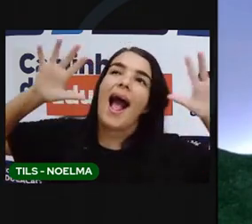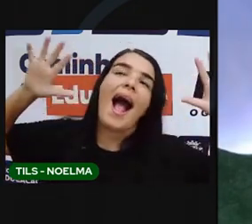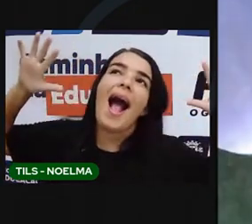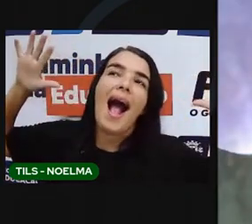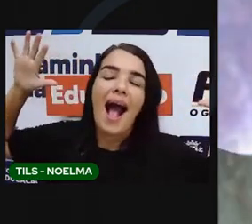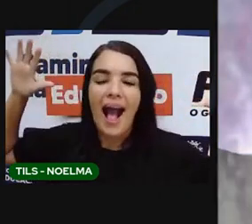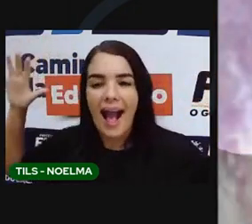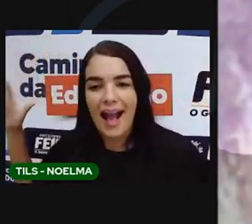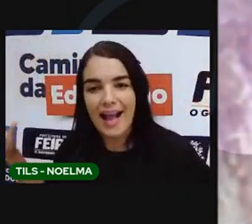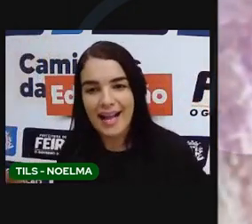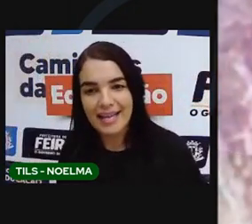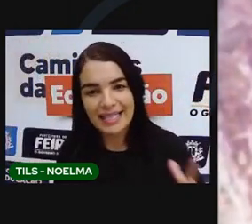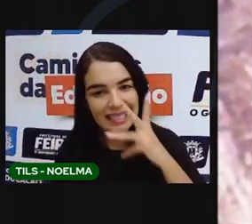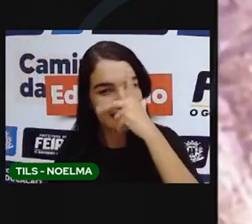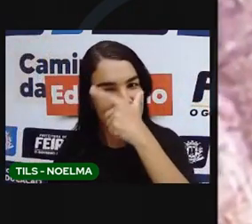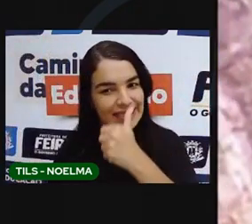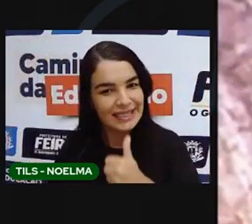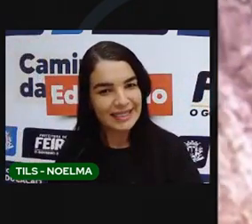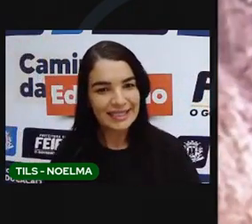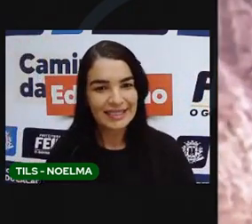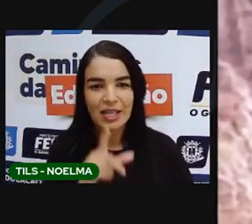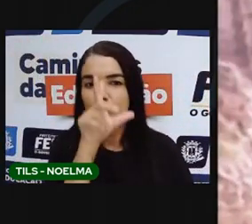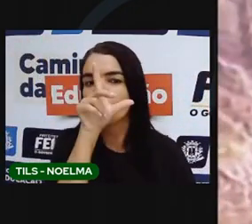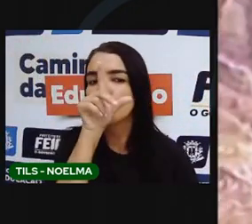unicórnio não tá indo